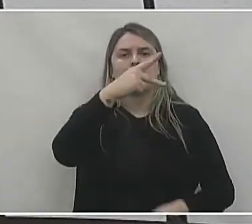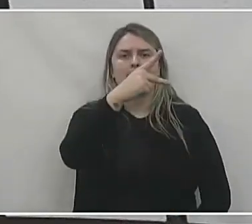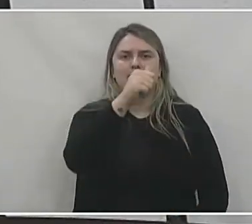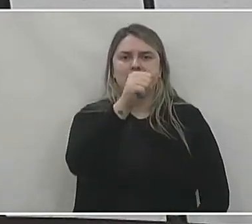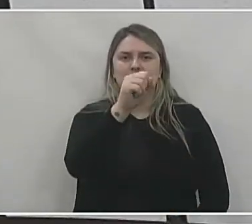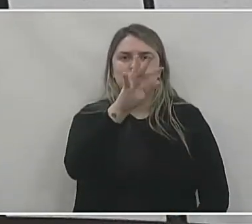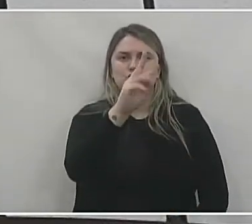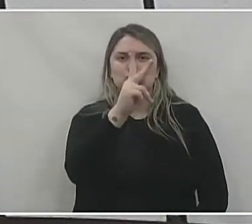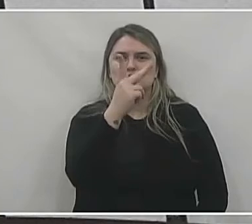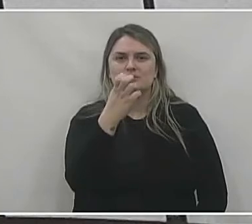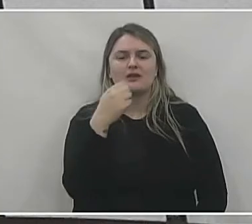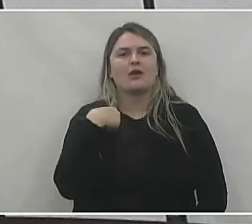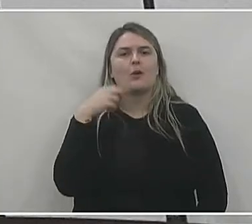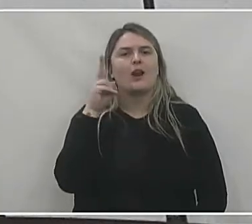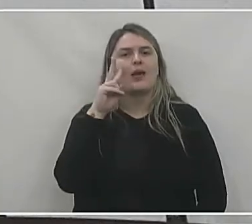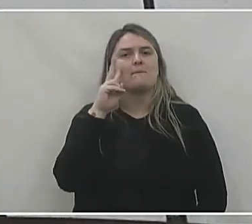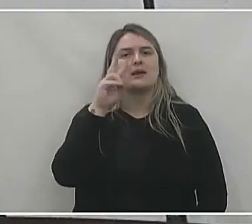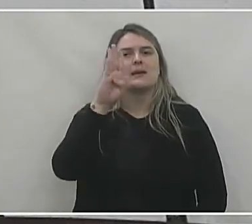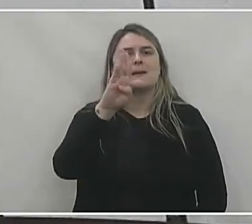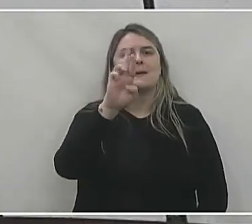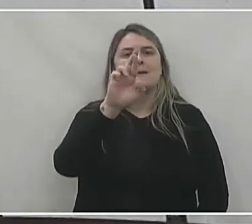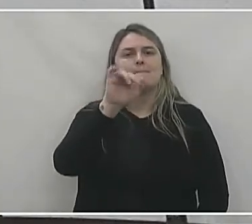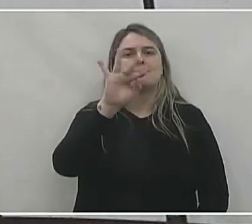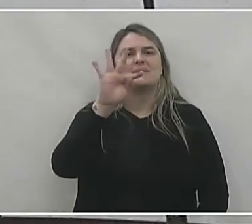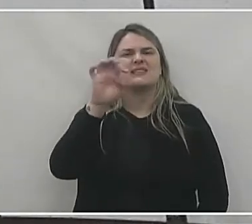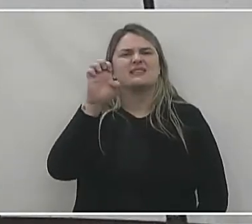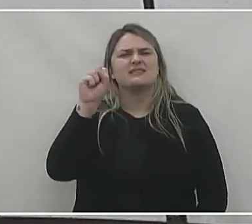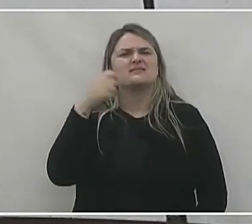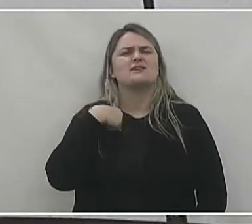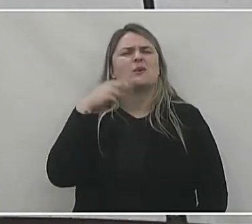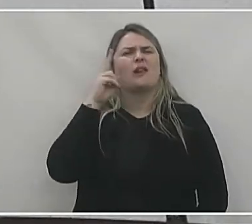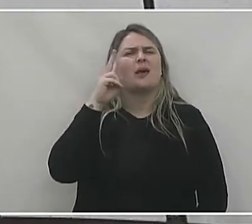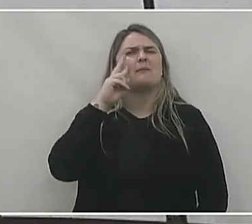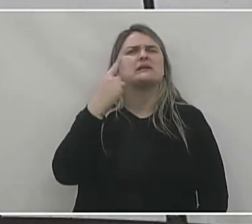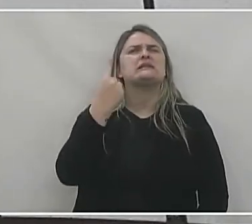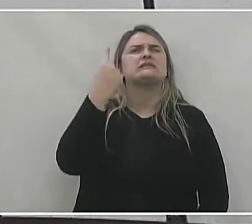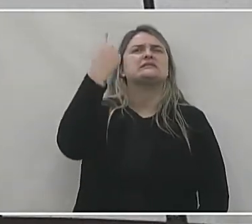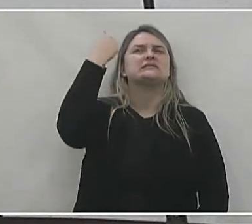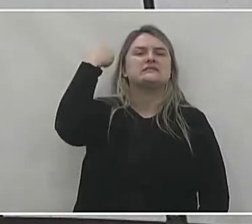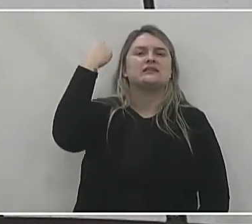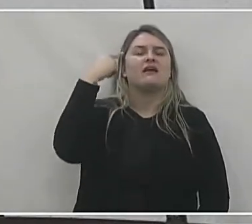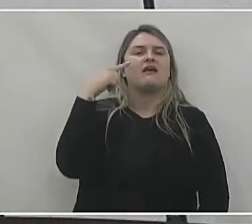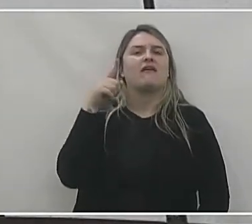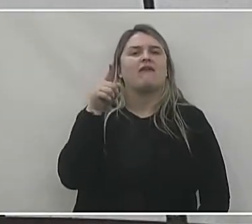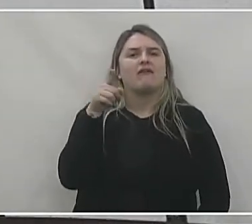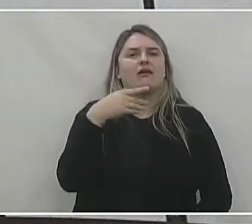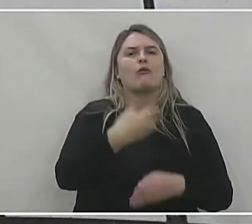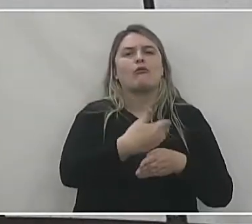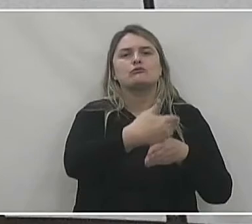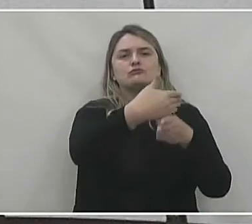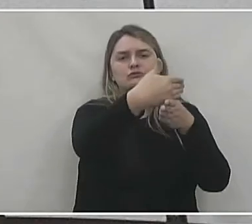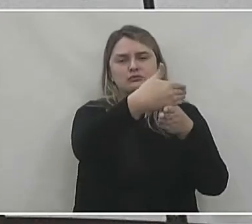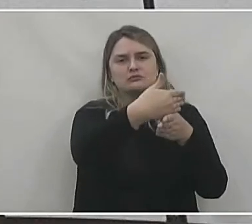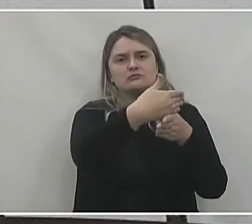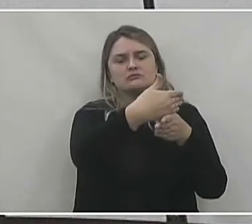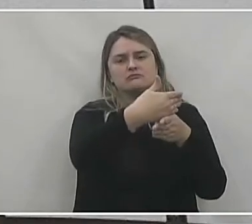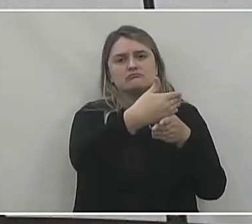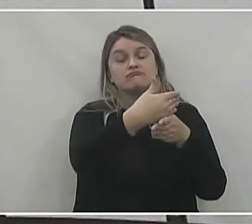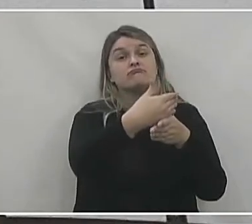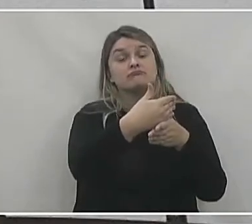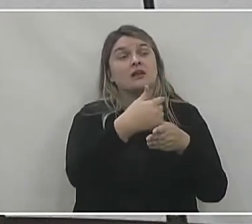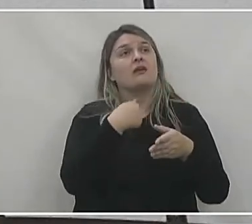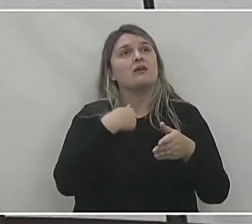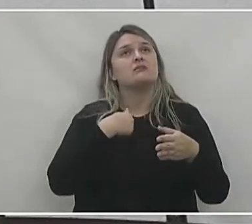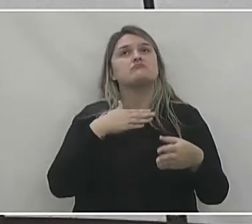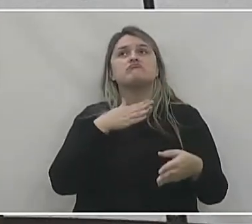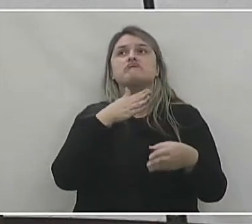eu me lembrei do Brits. O Brits foi prefeito, não sei em que ano, lá atrás. E foi ele que construiu aquele ginásio de esportes. E eu